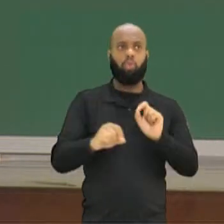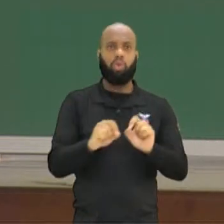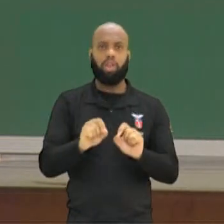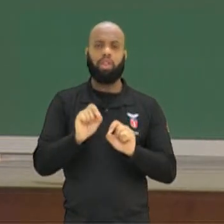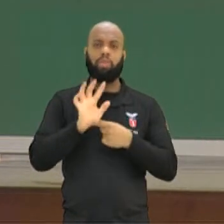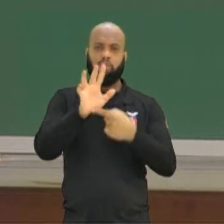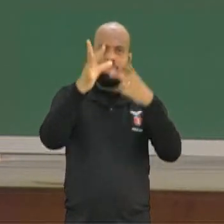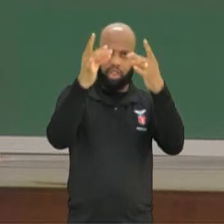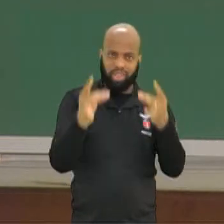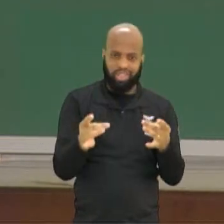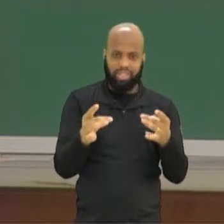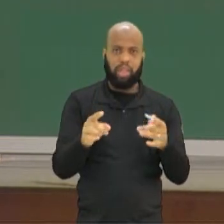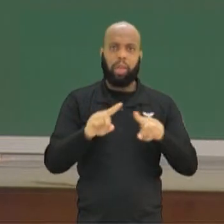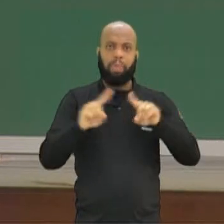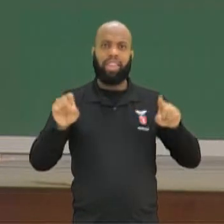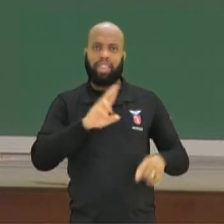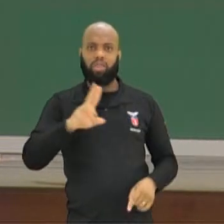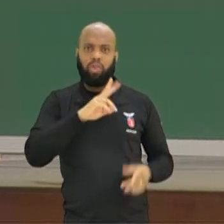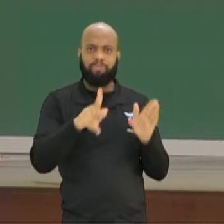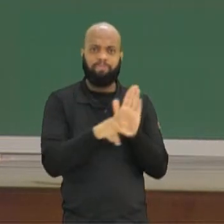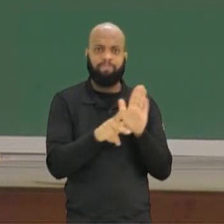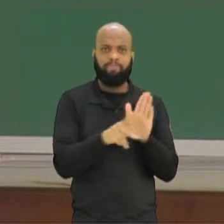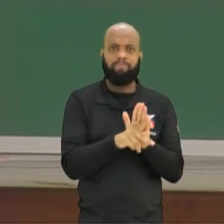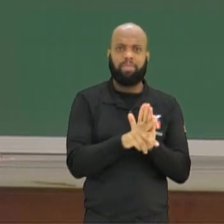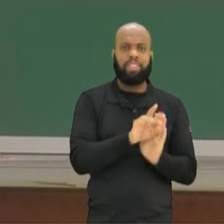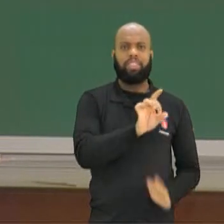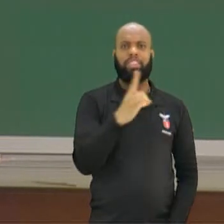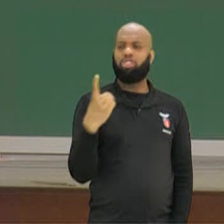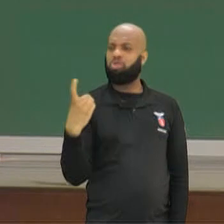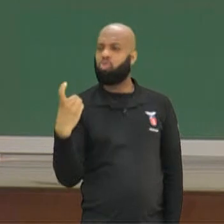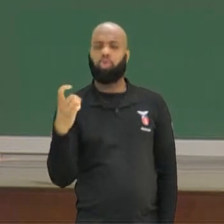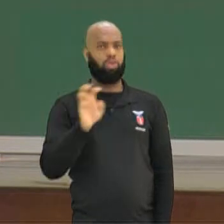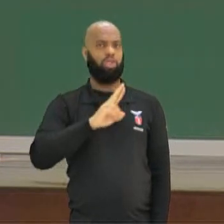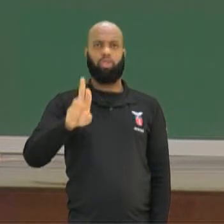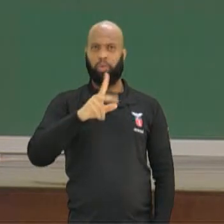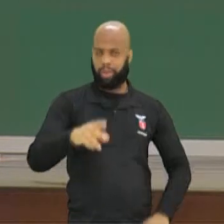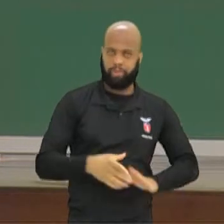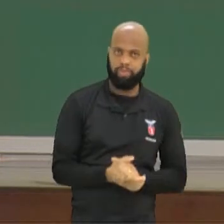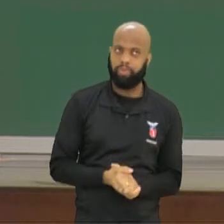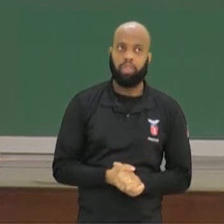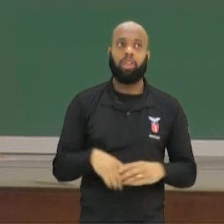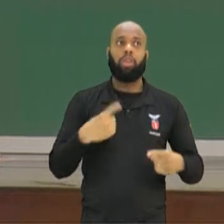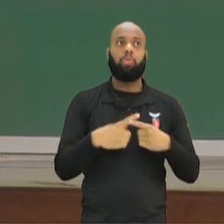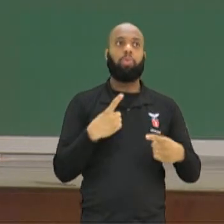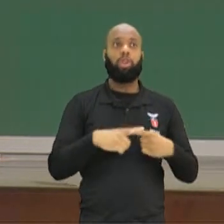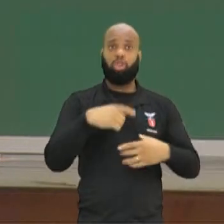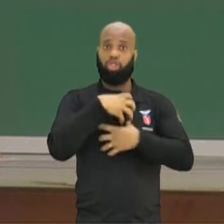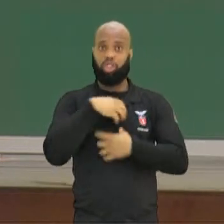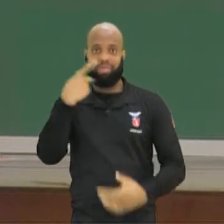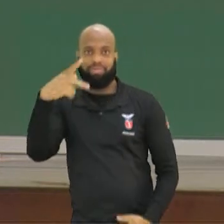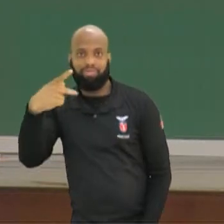define, menos se individualiza. Guardem esta informação aqui, por favor, tá, meus amigos? Pois